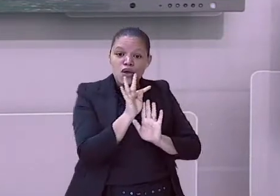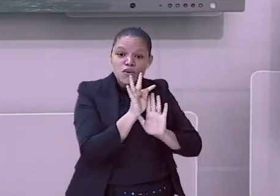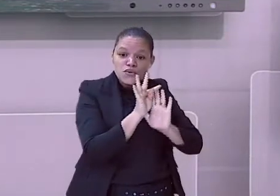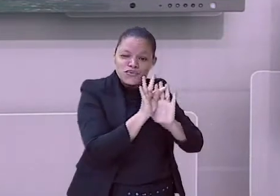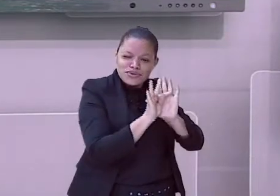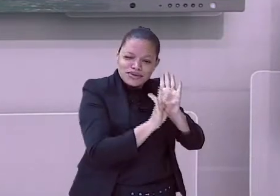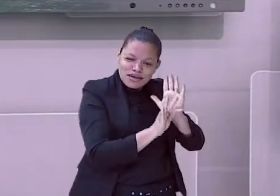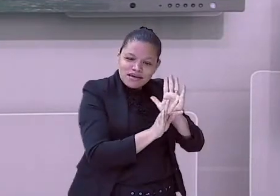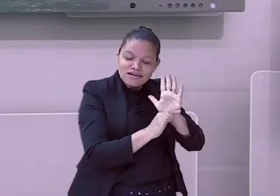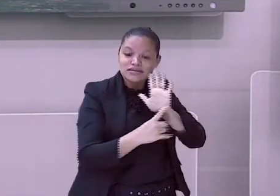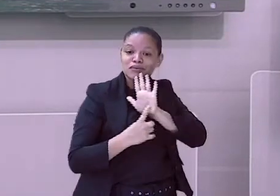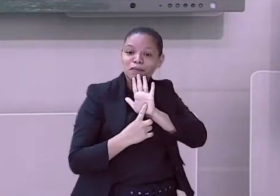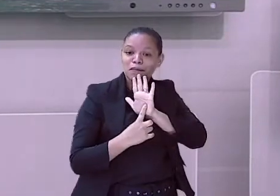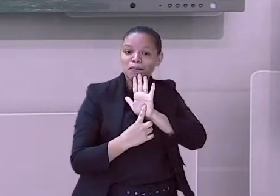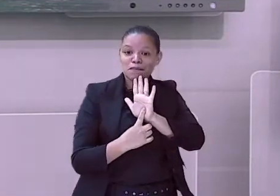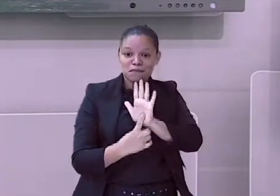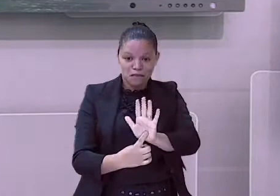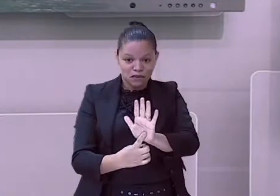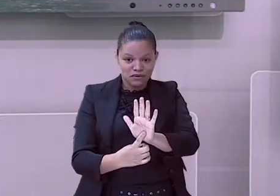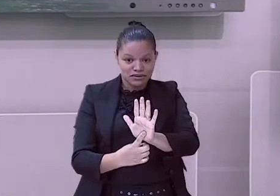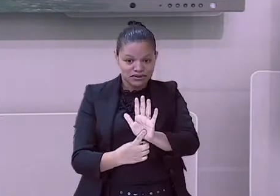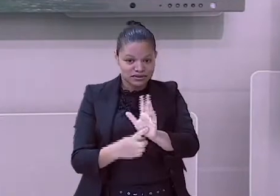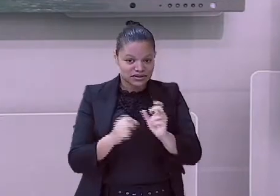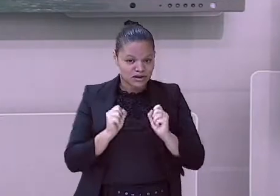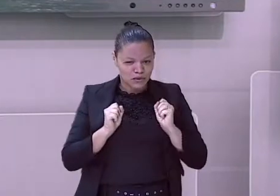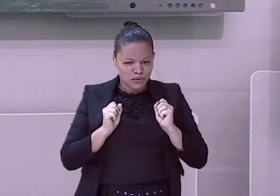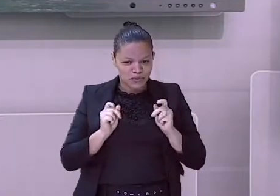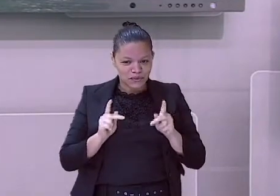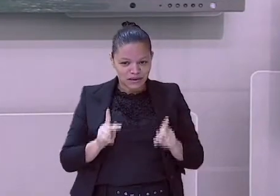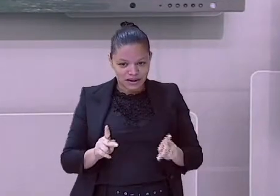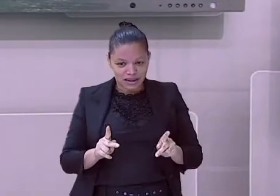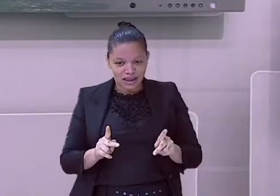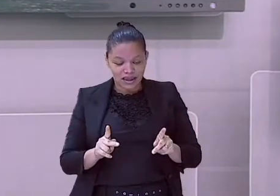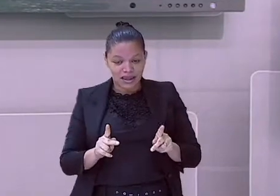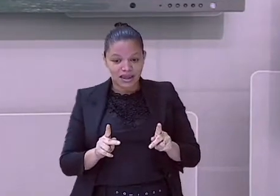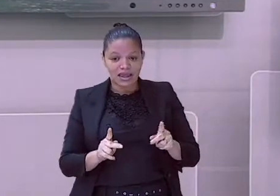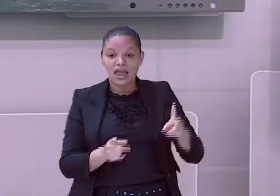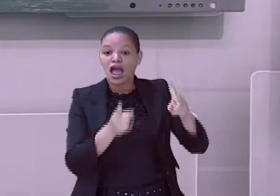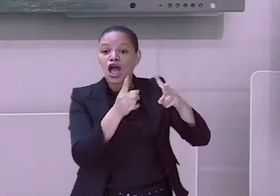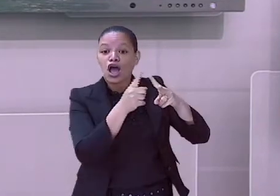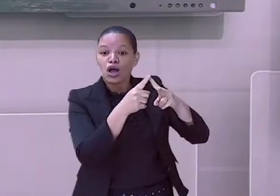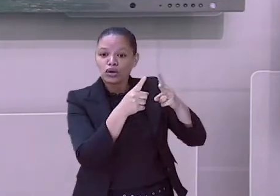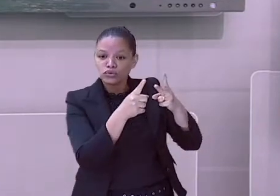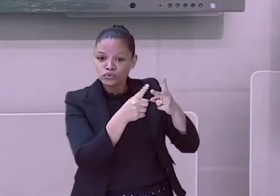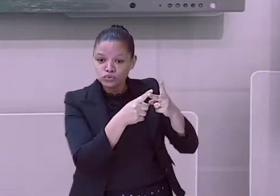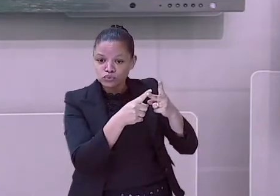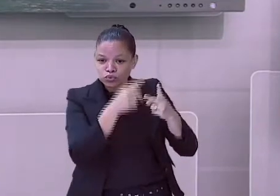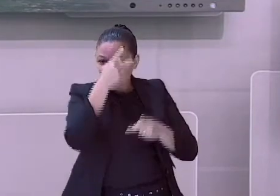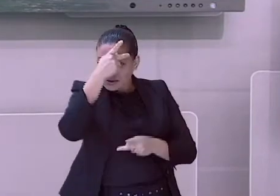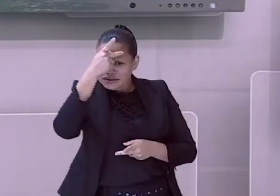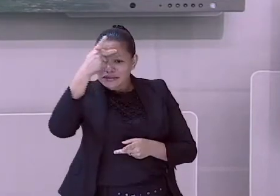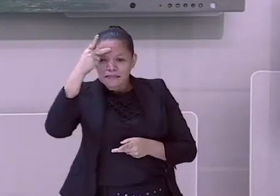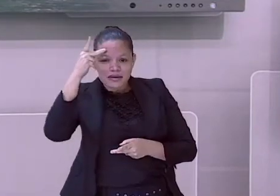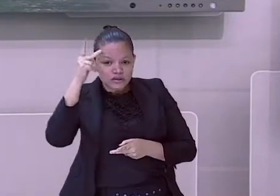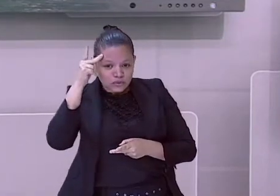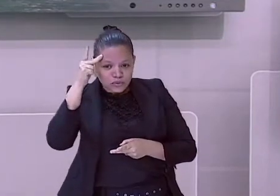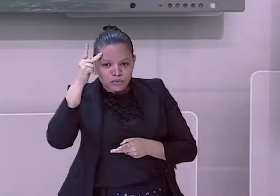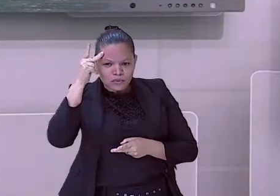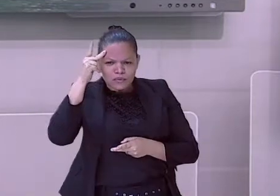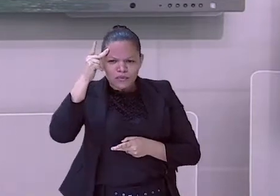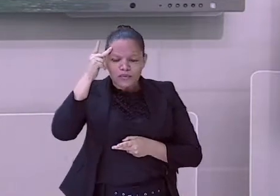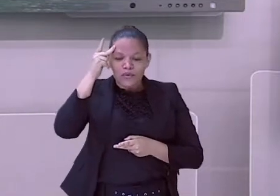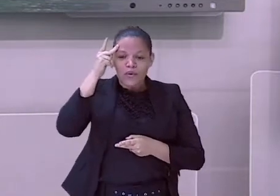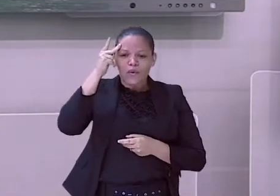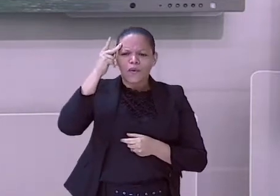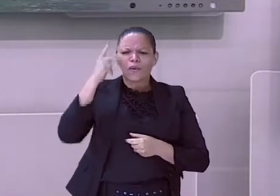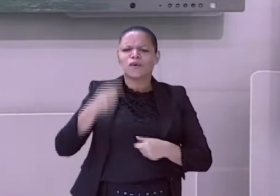comunicação do leitor com o escritor. Então, o escritor, ele quer que você entenda